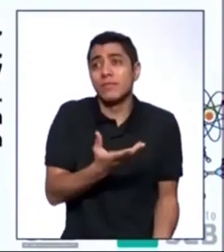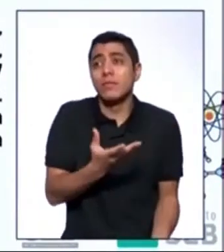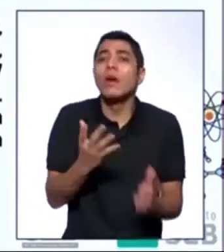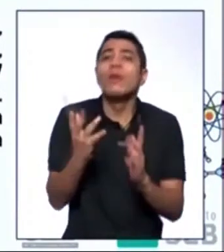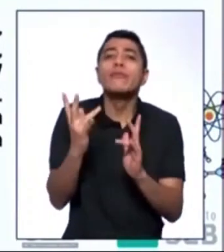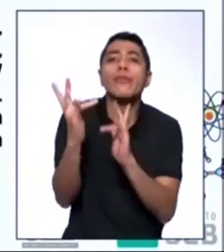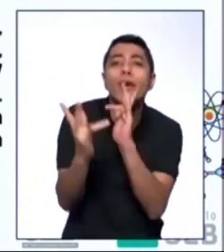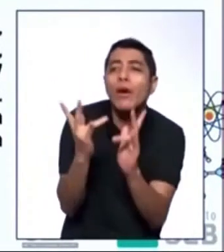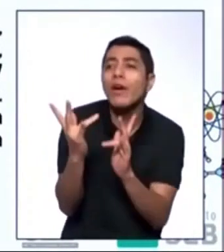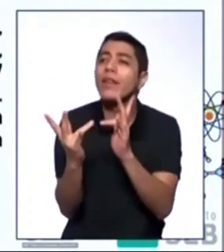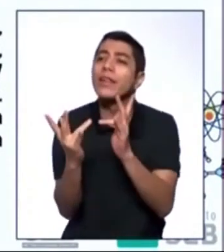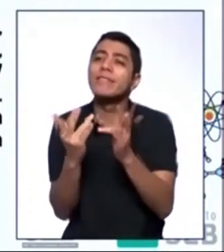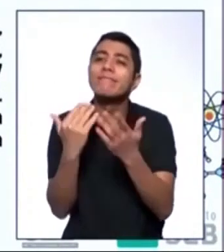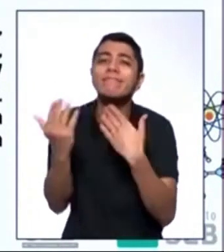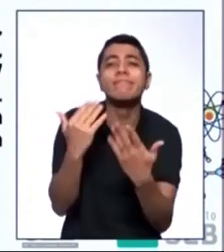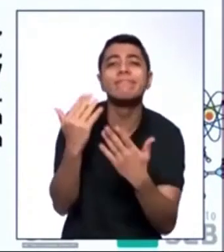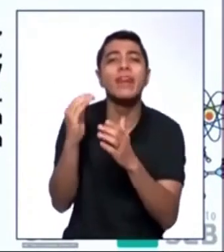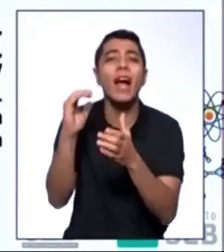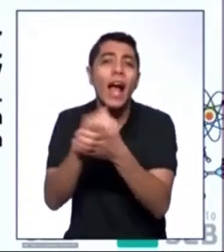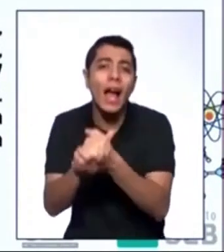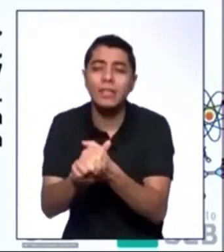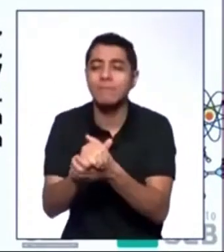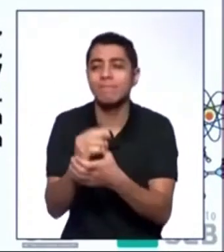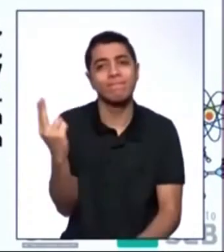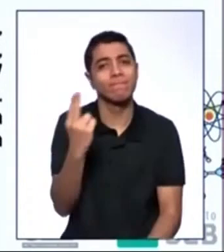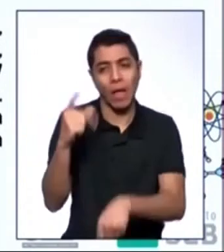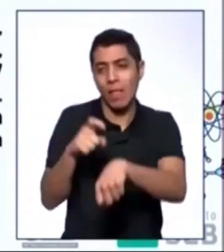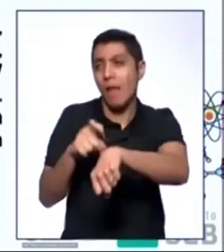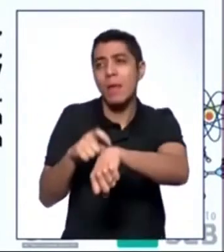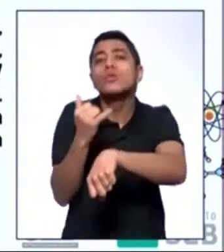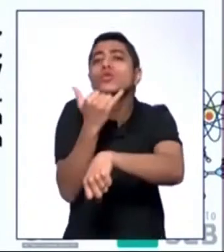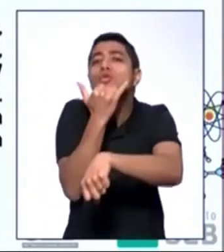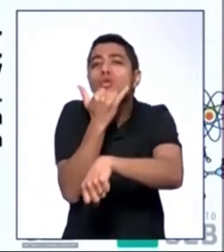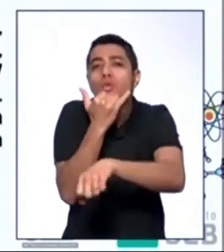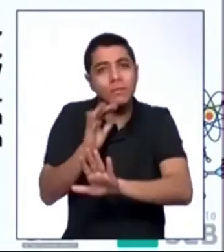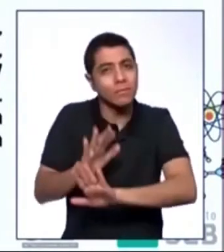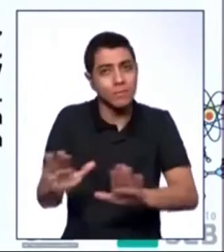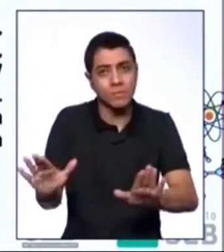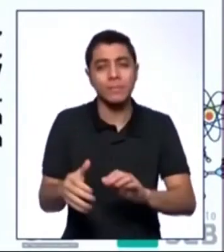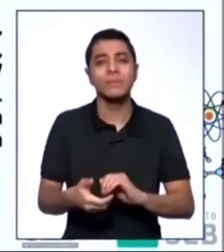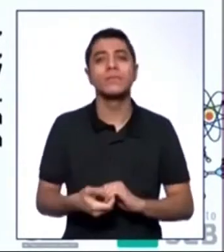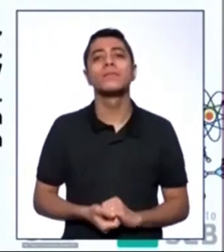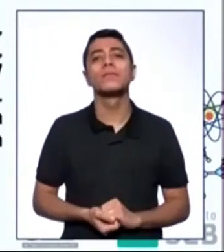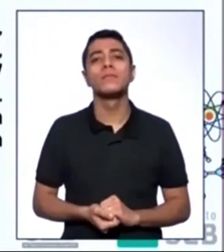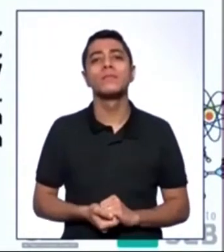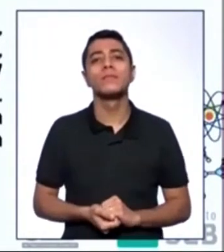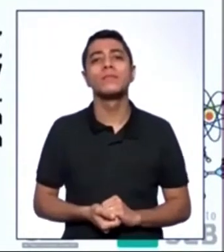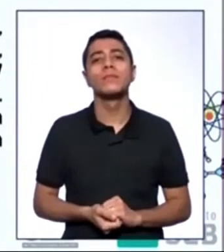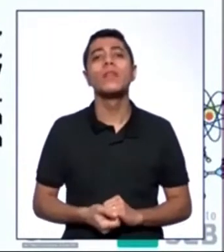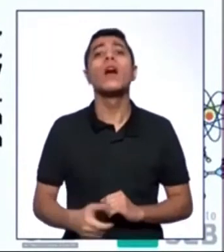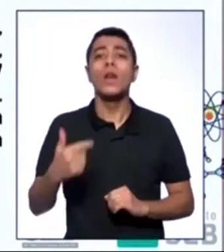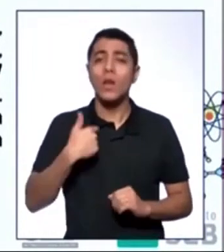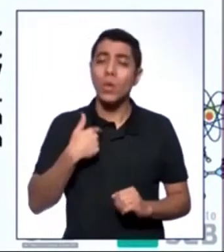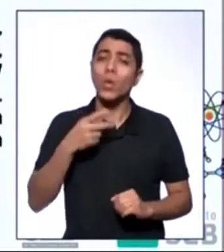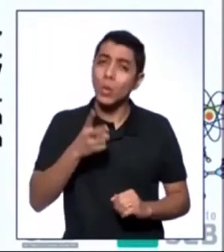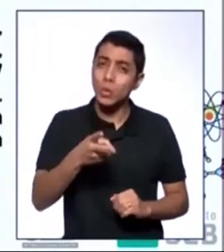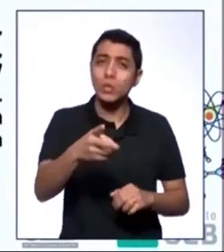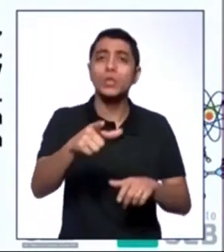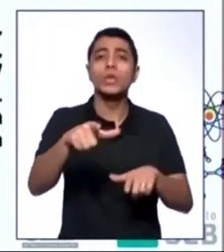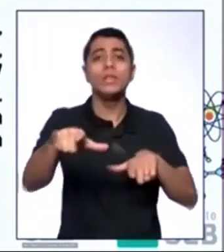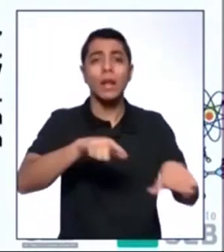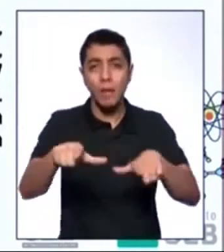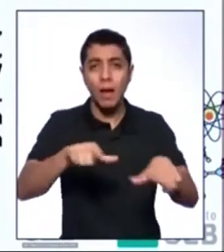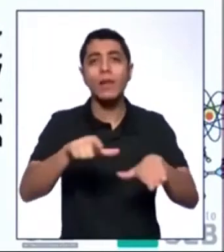Outro sim, participo que vou continuar trabalhando no varejo da mancebia, como vinha fazendo desde que me